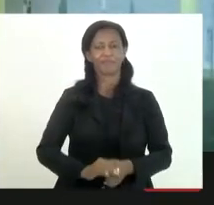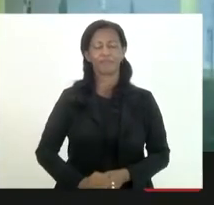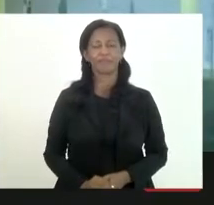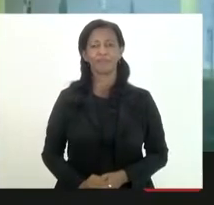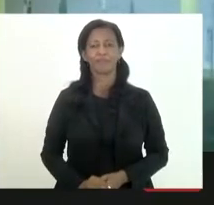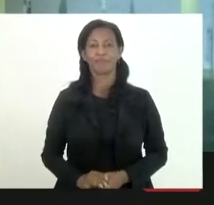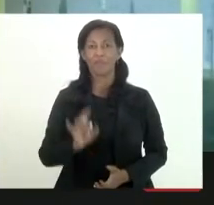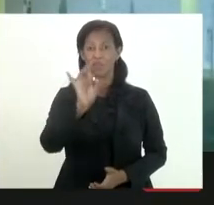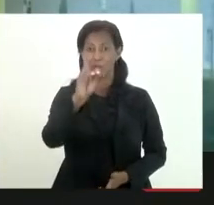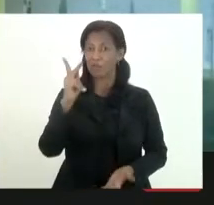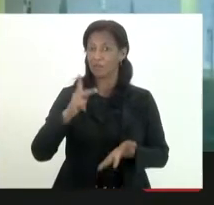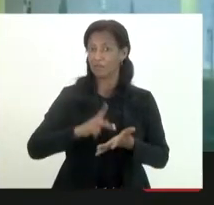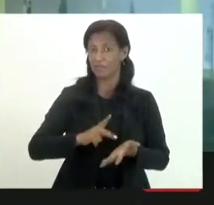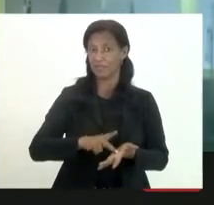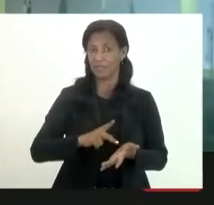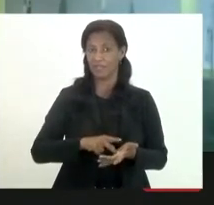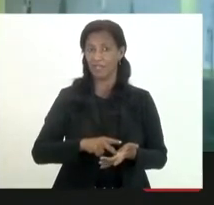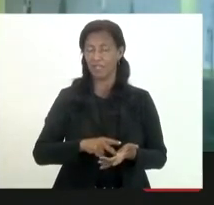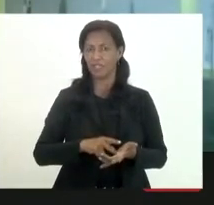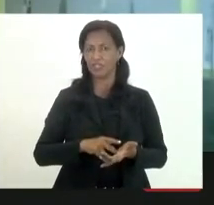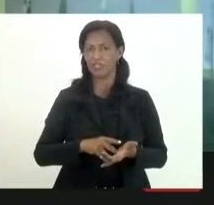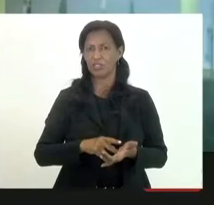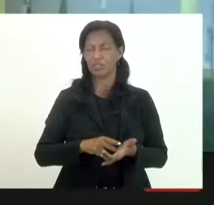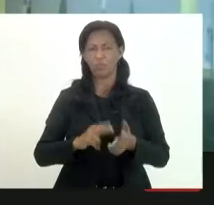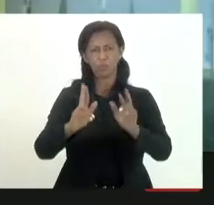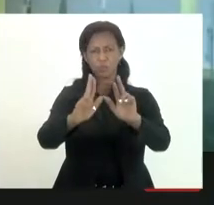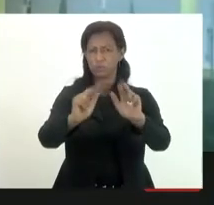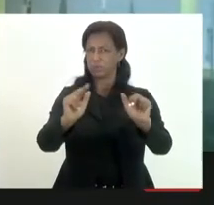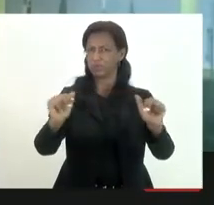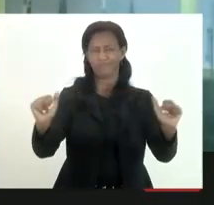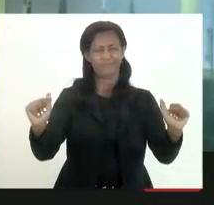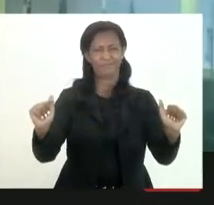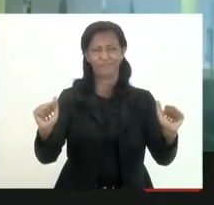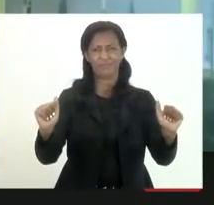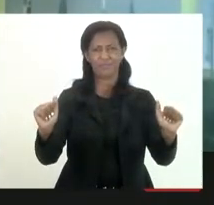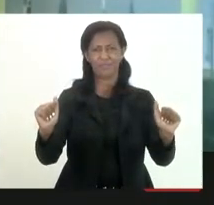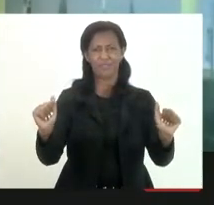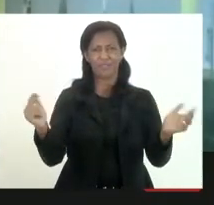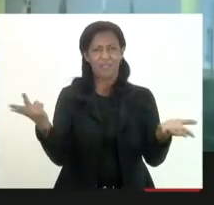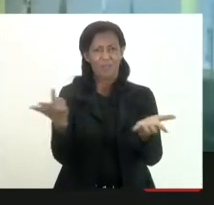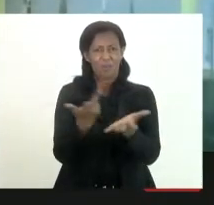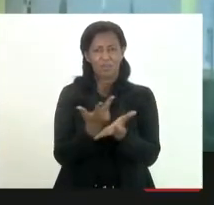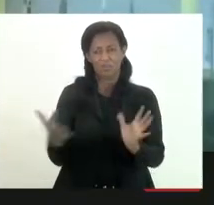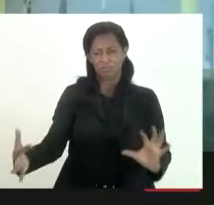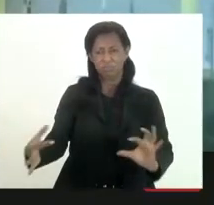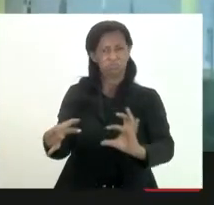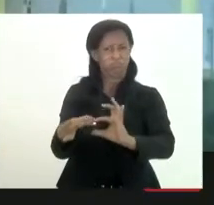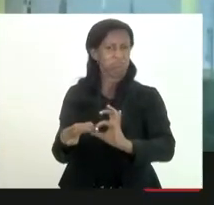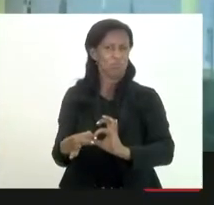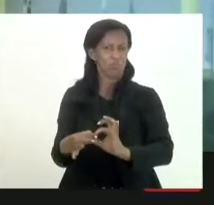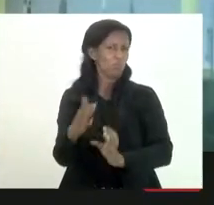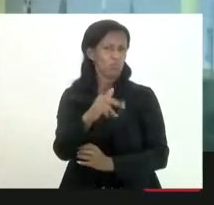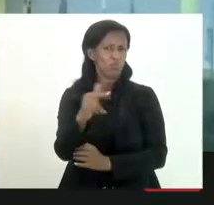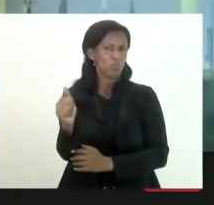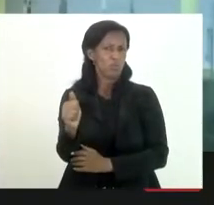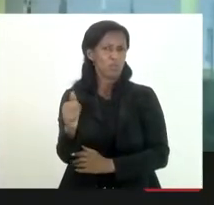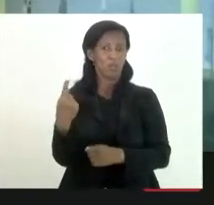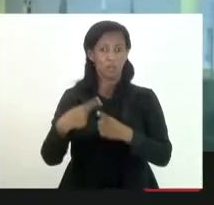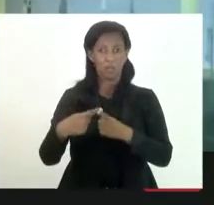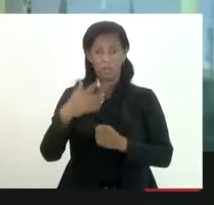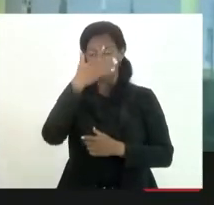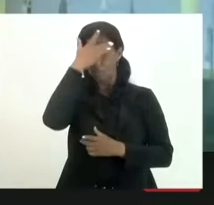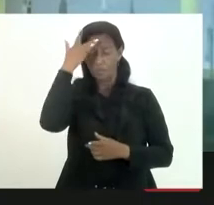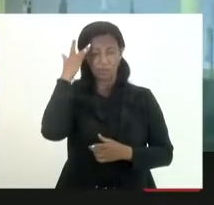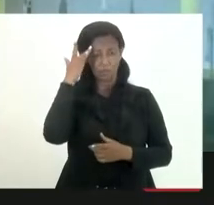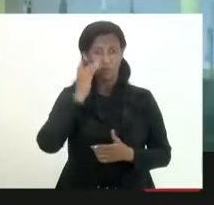Só que, na verdade, em momento algum, houve um sincretismo. Porque as